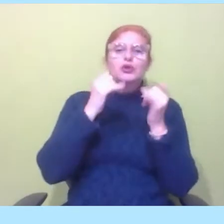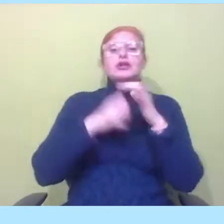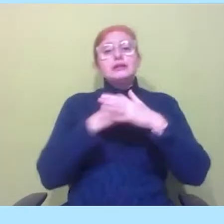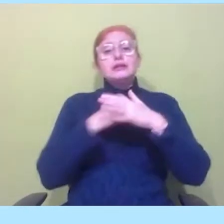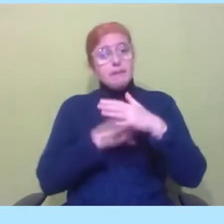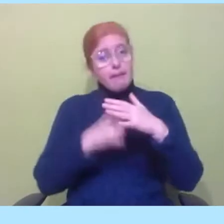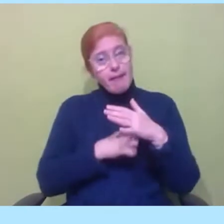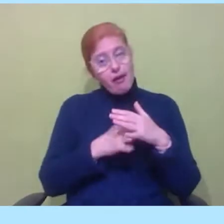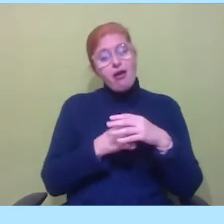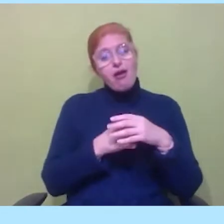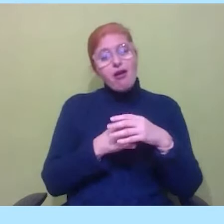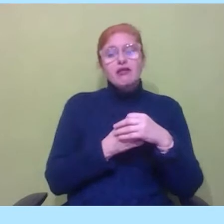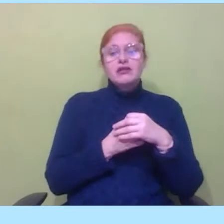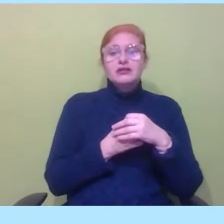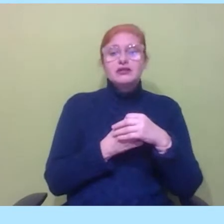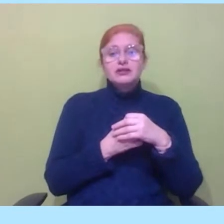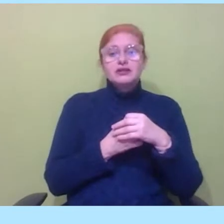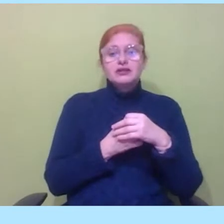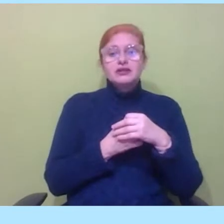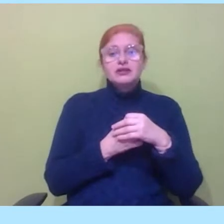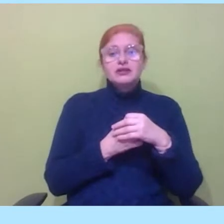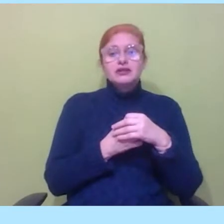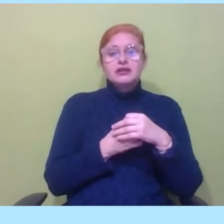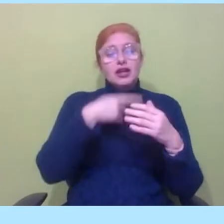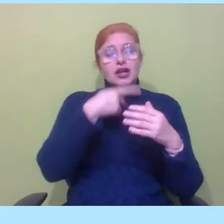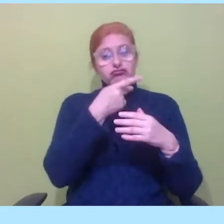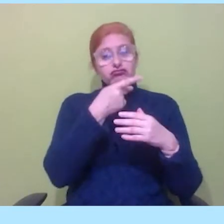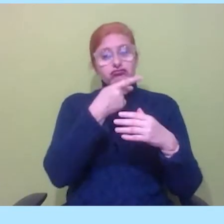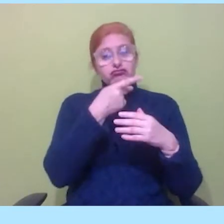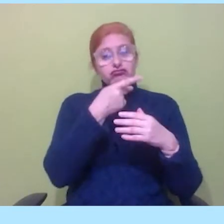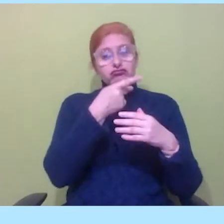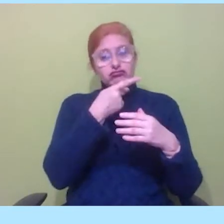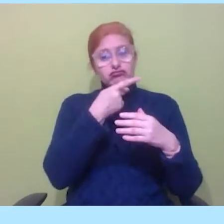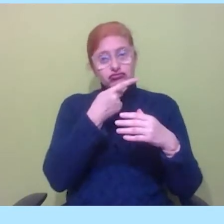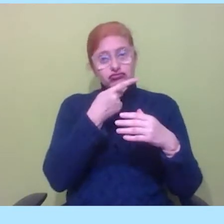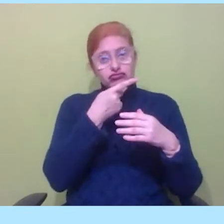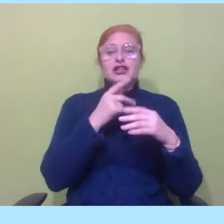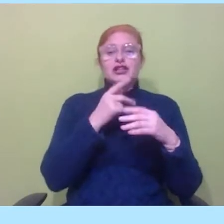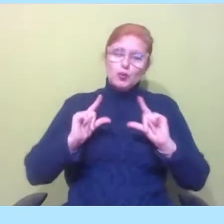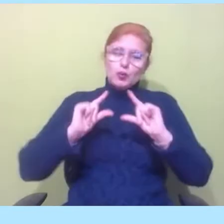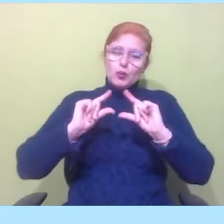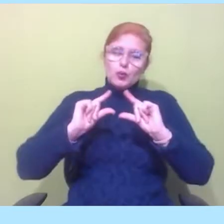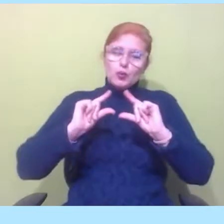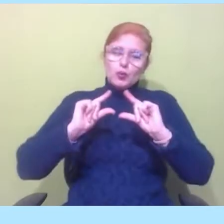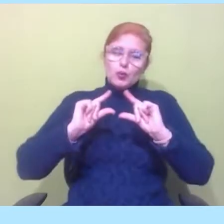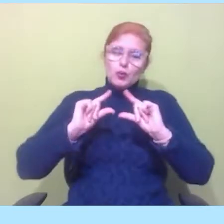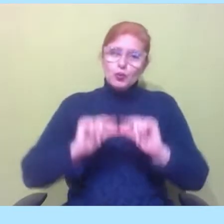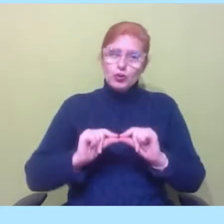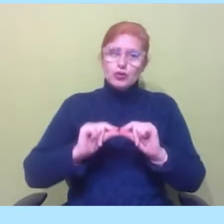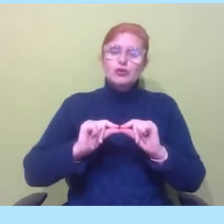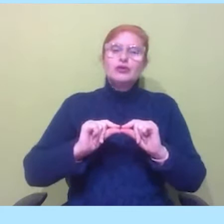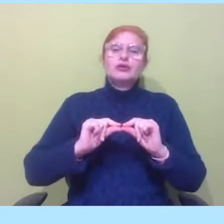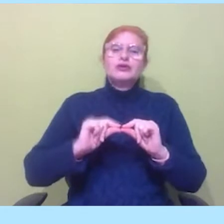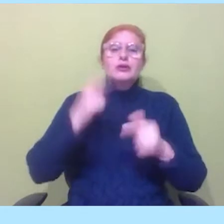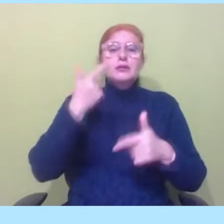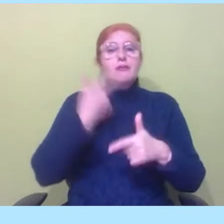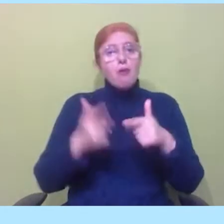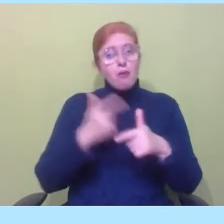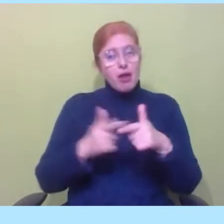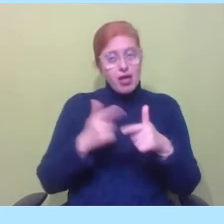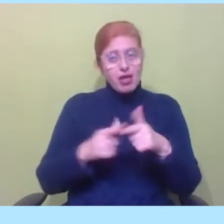fala de redução de danos e desigualdade de acesso,